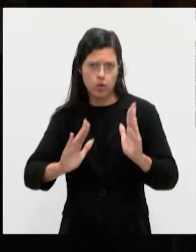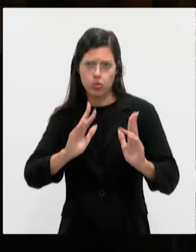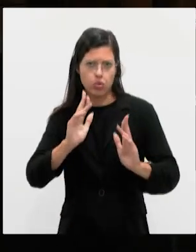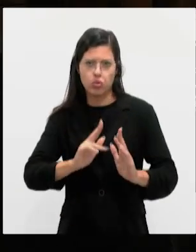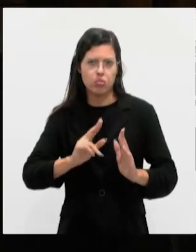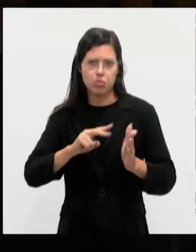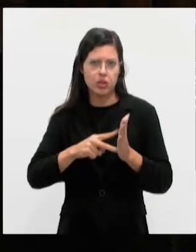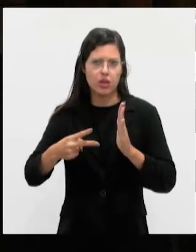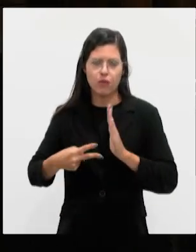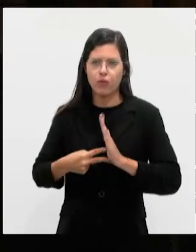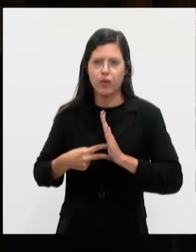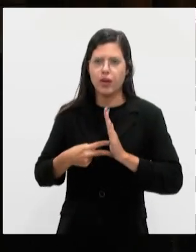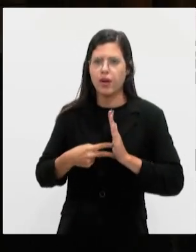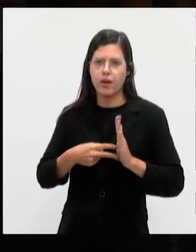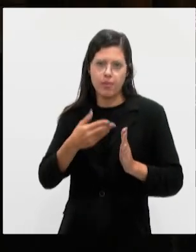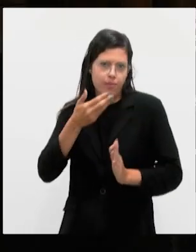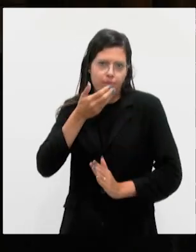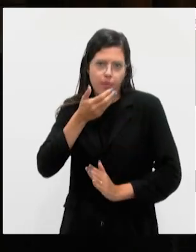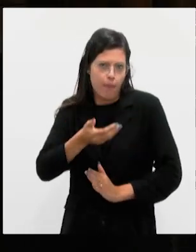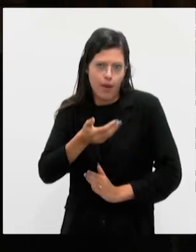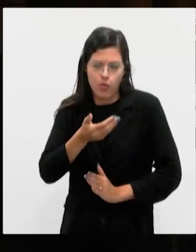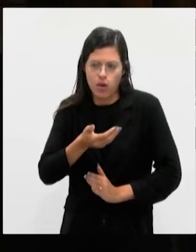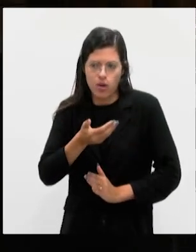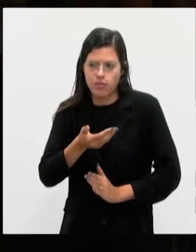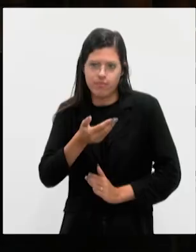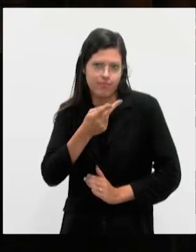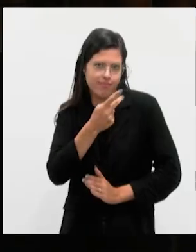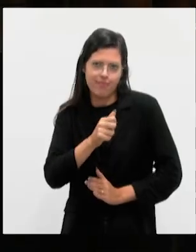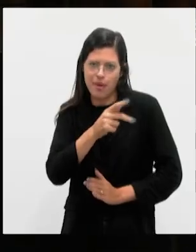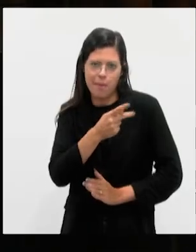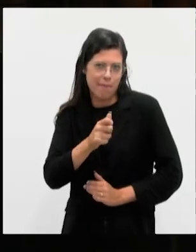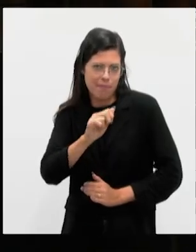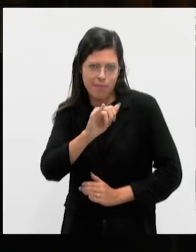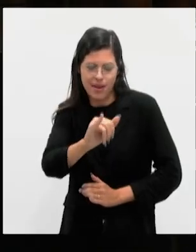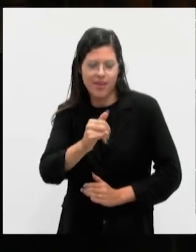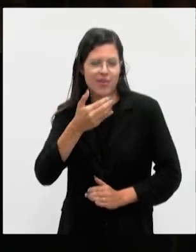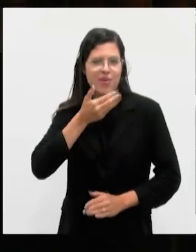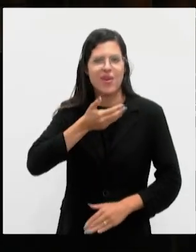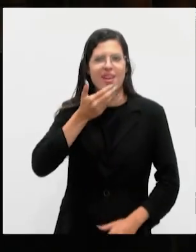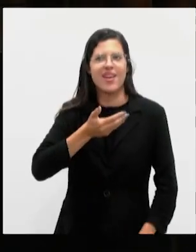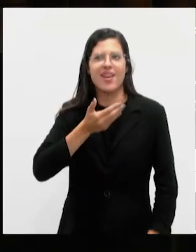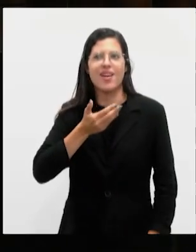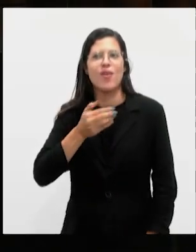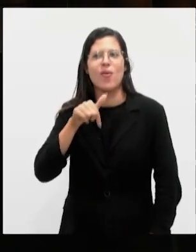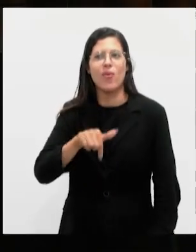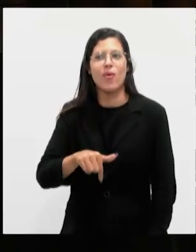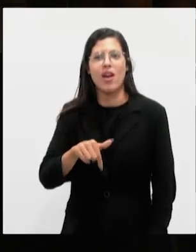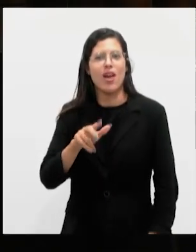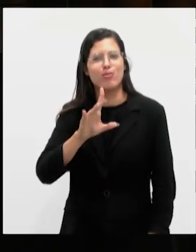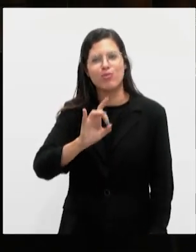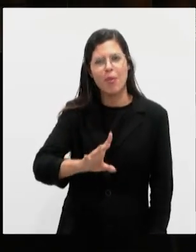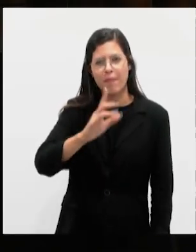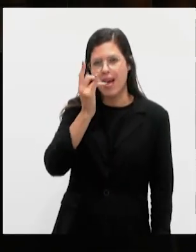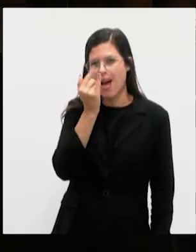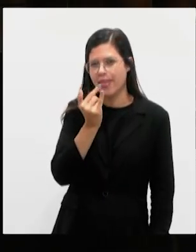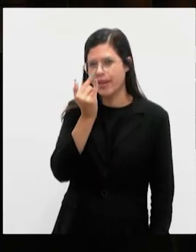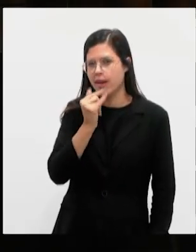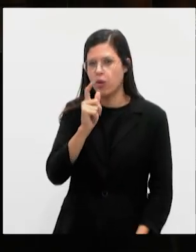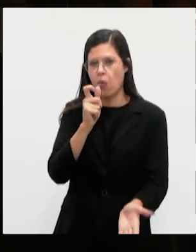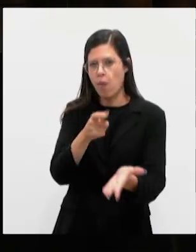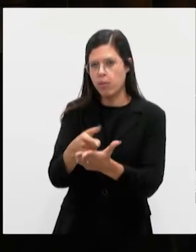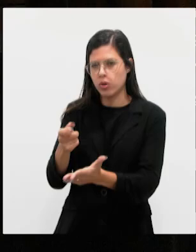jogadas financeiras do mercado para atrair compradores. A Páscoa, o primeiro